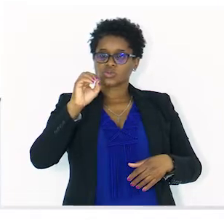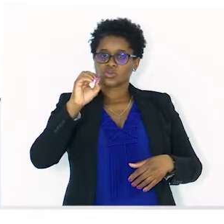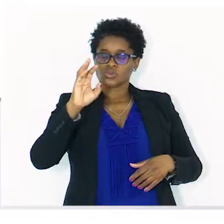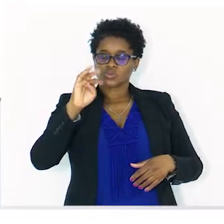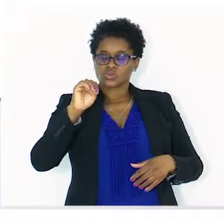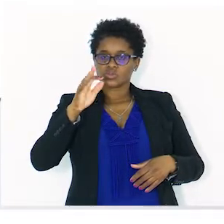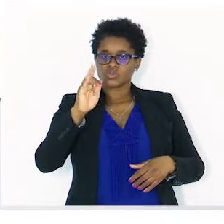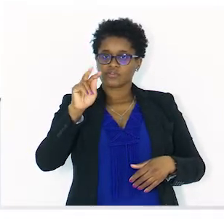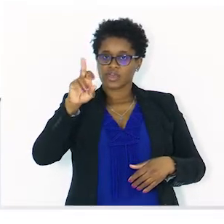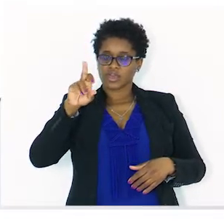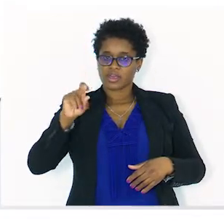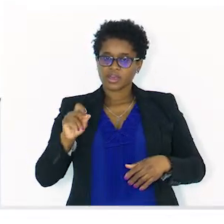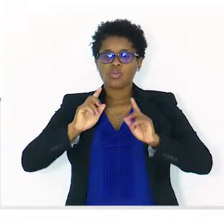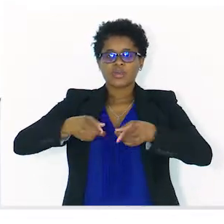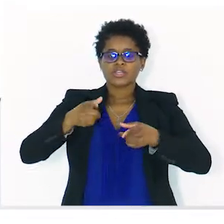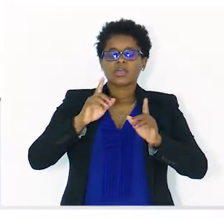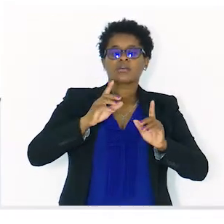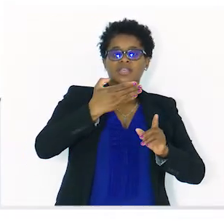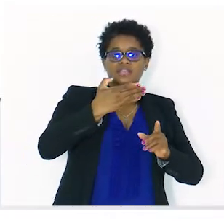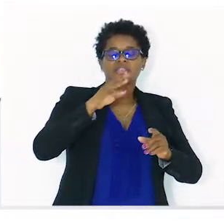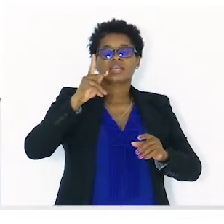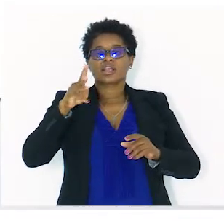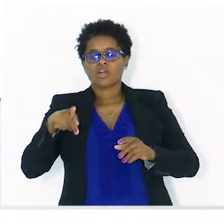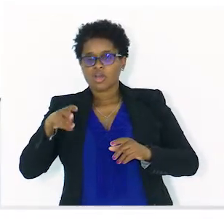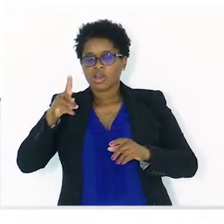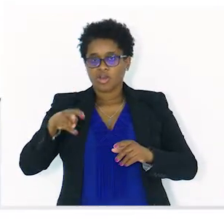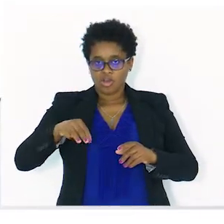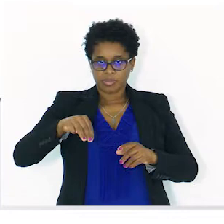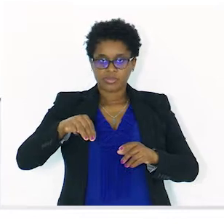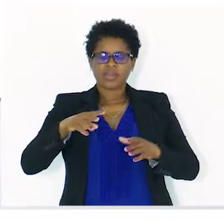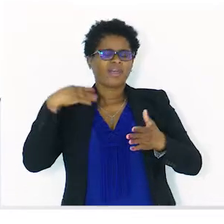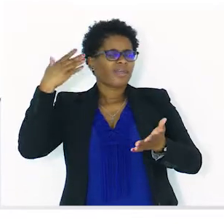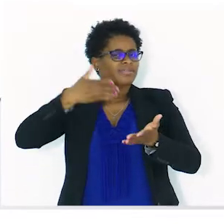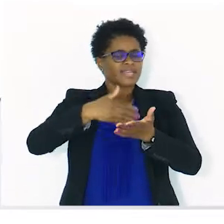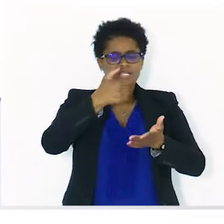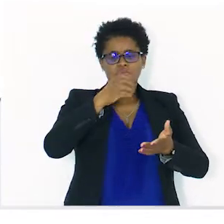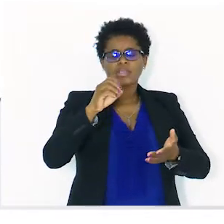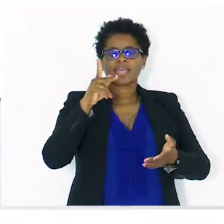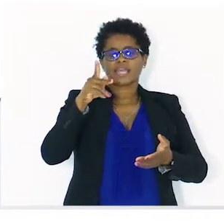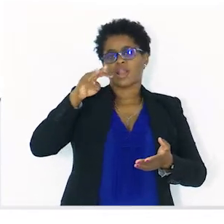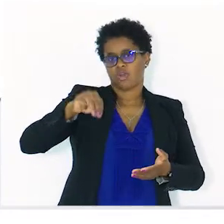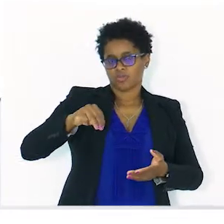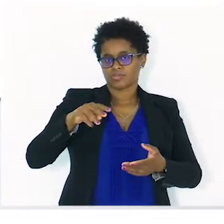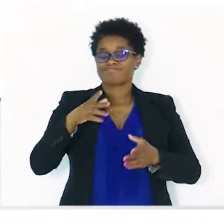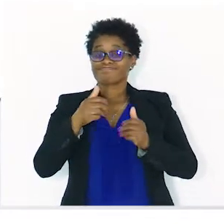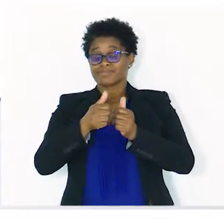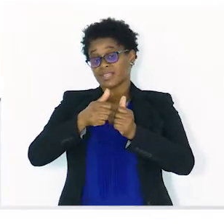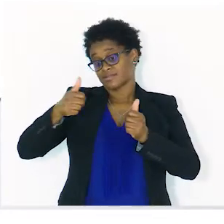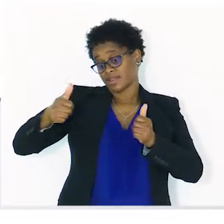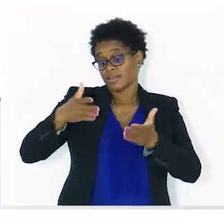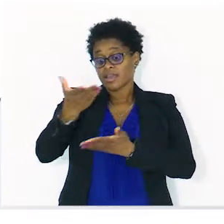17 km até 50 km de distância em relação à superfície da